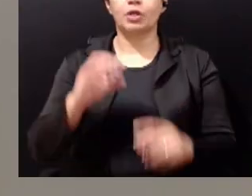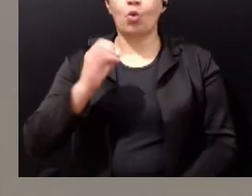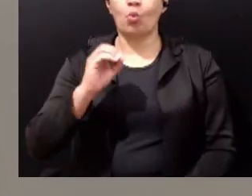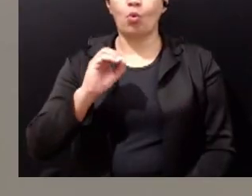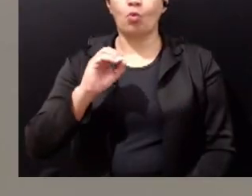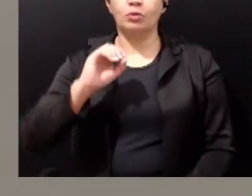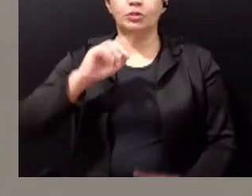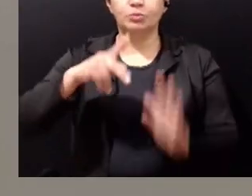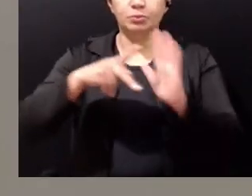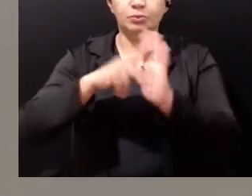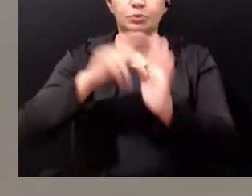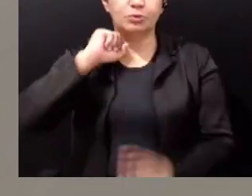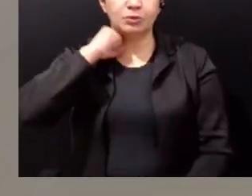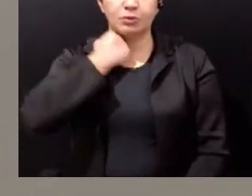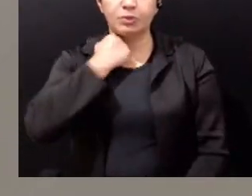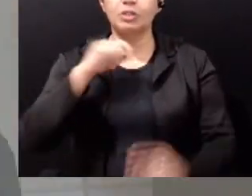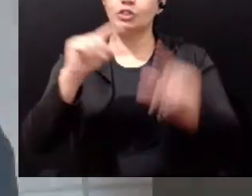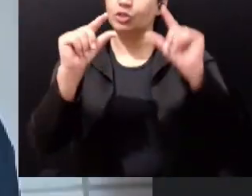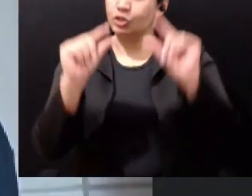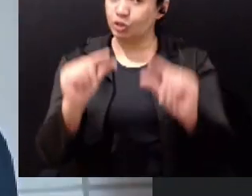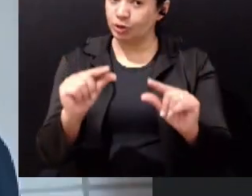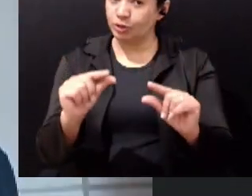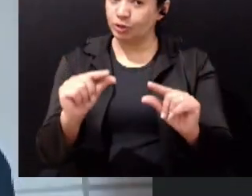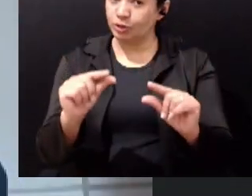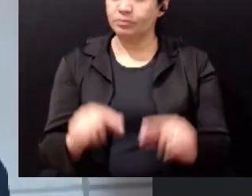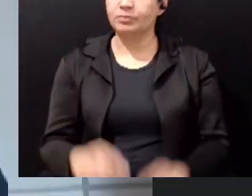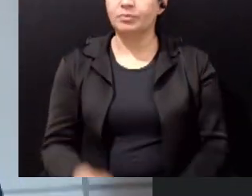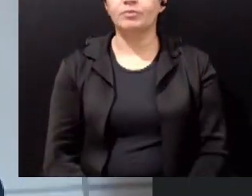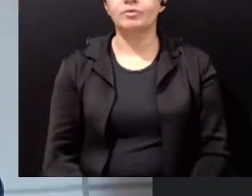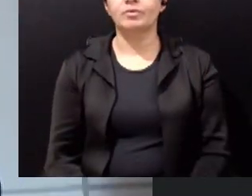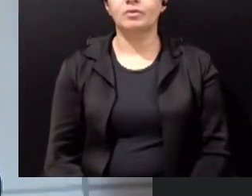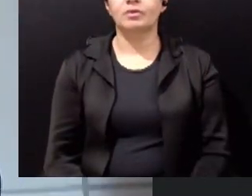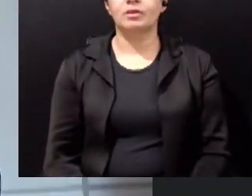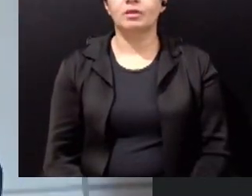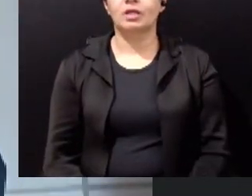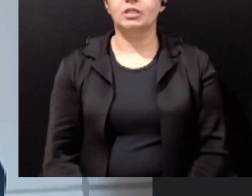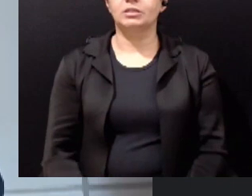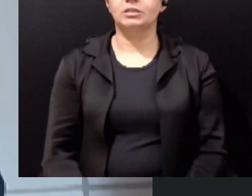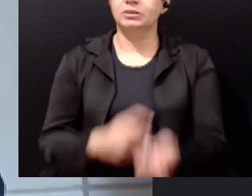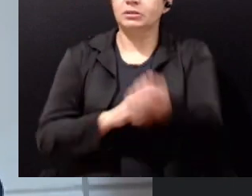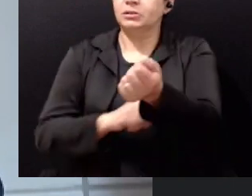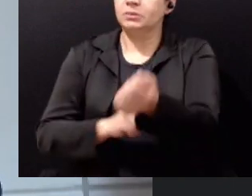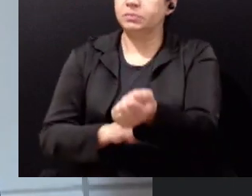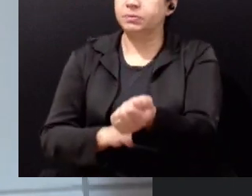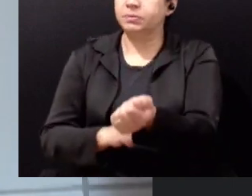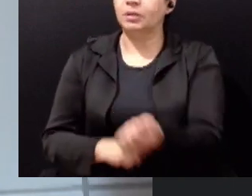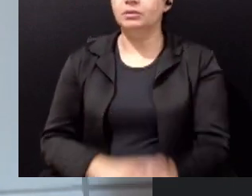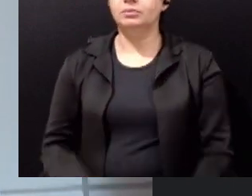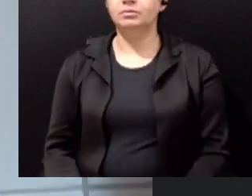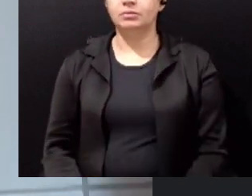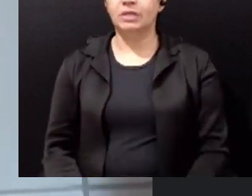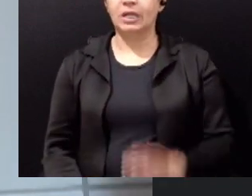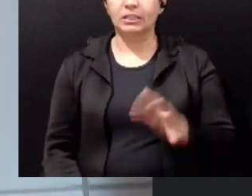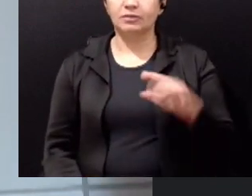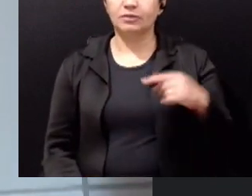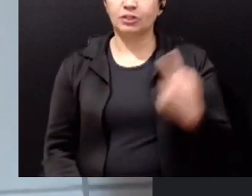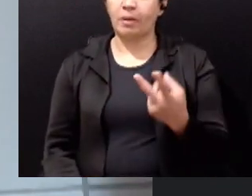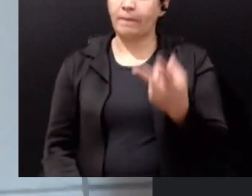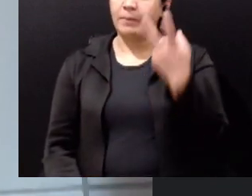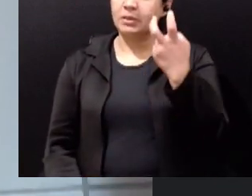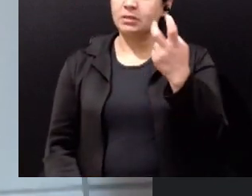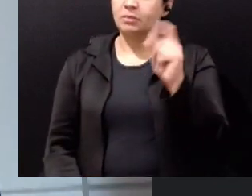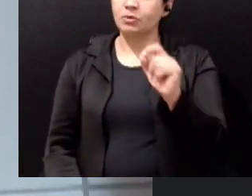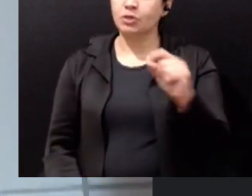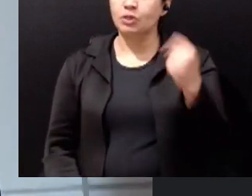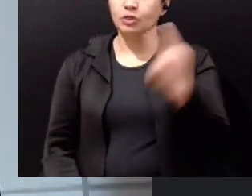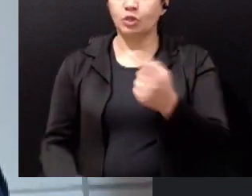estresse, fica reduzido, fica menor, também diminui, assim, irritabilidade. Então, às vezes a gente vê que, né, a gente está num